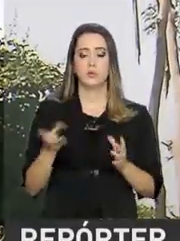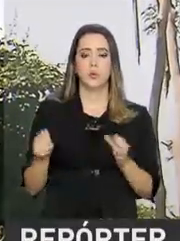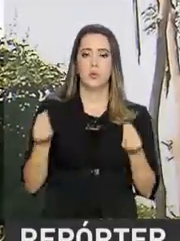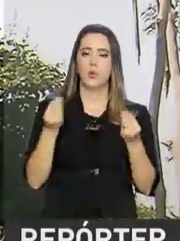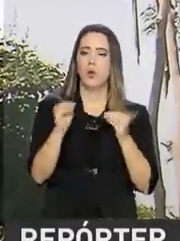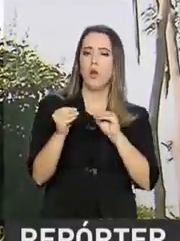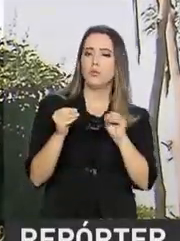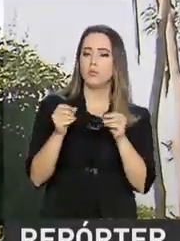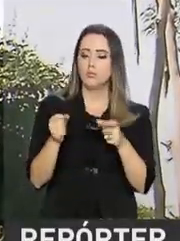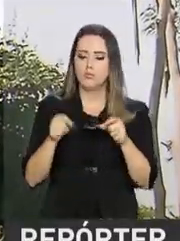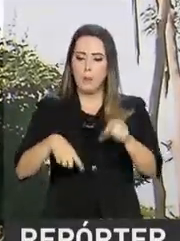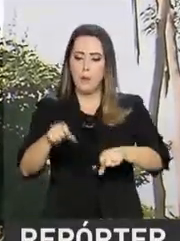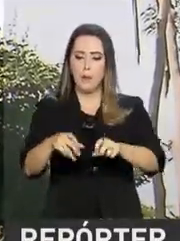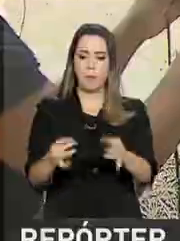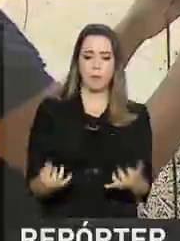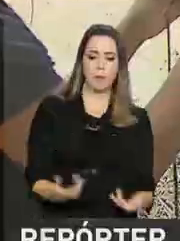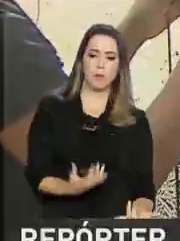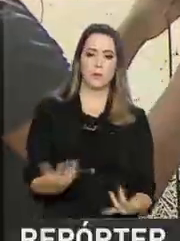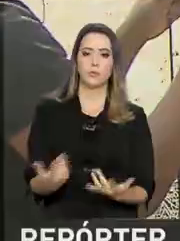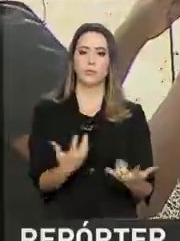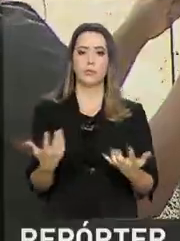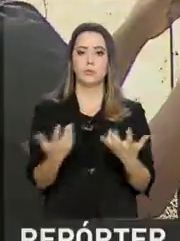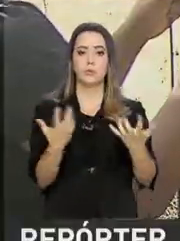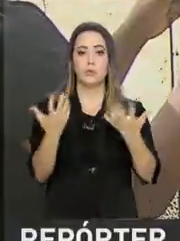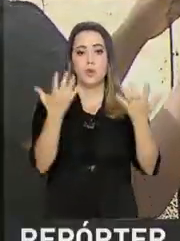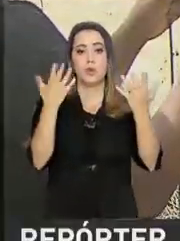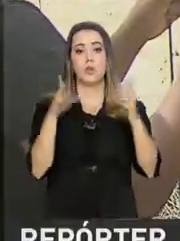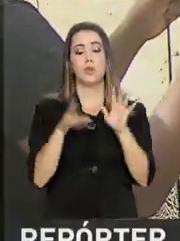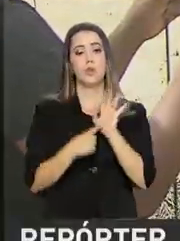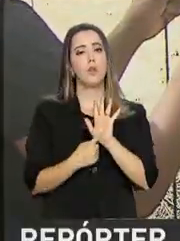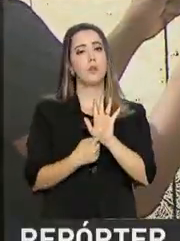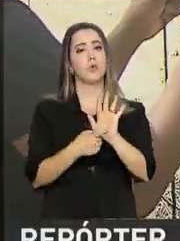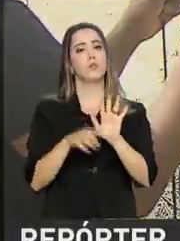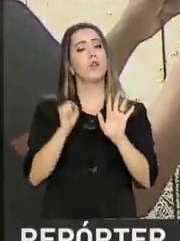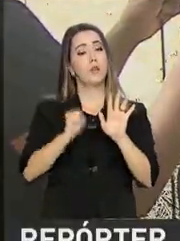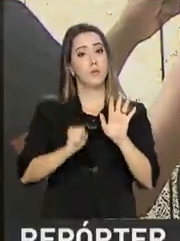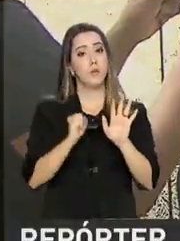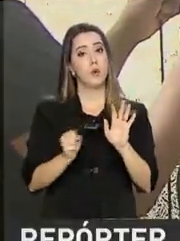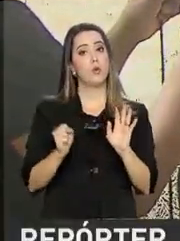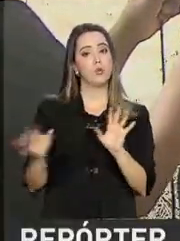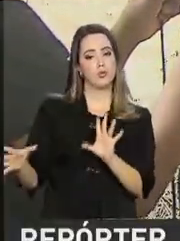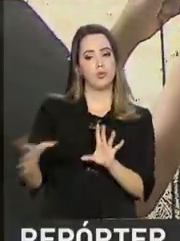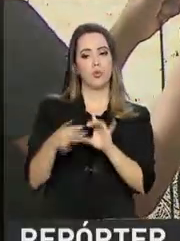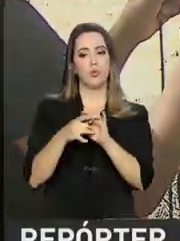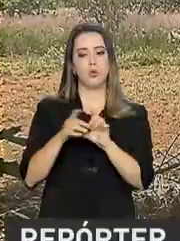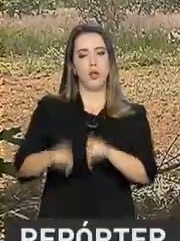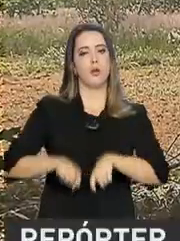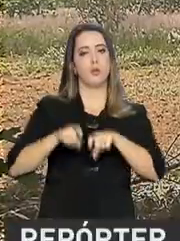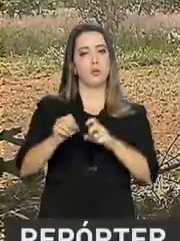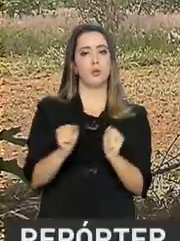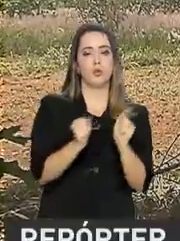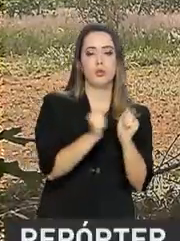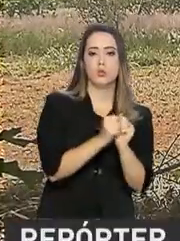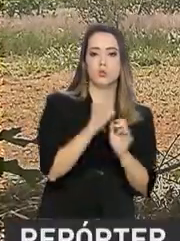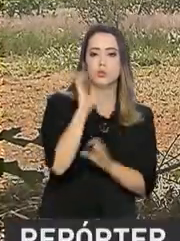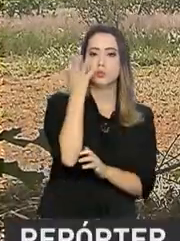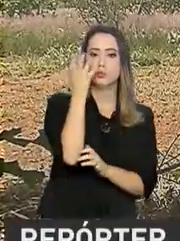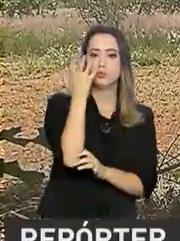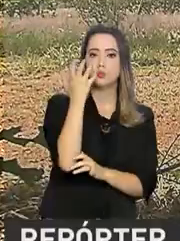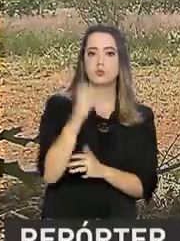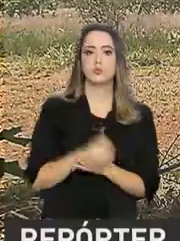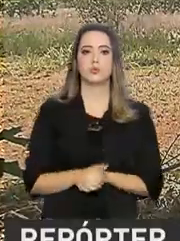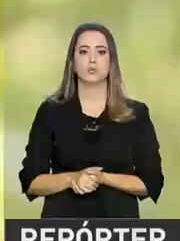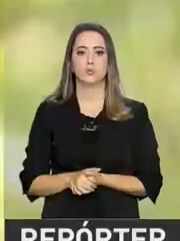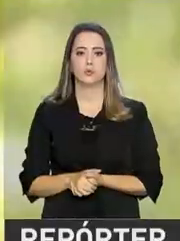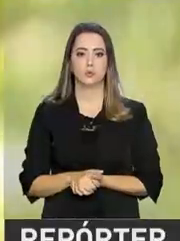de árvores em áreas desmatadas a embrapa quer mostrar como é possível integrar produção agrícola e preservação do meio